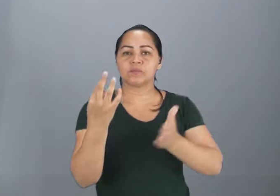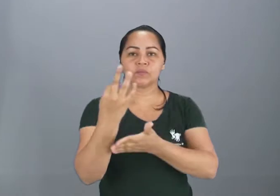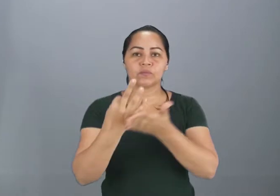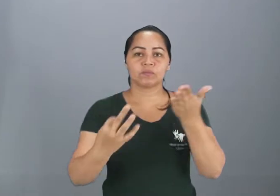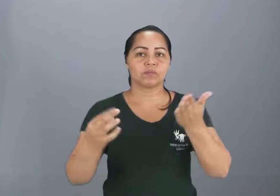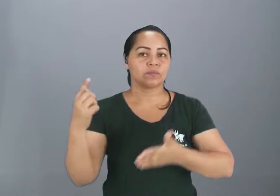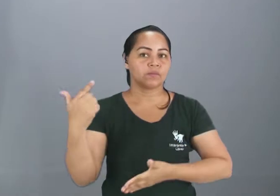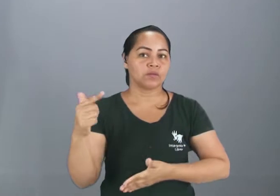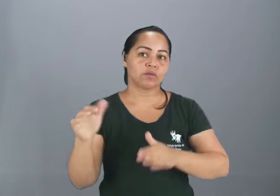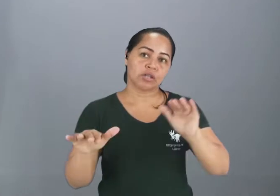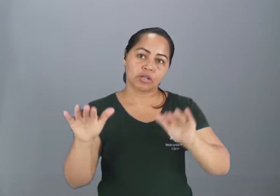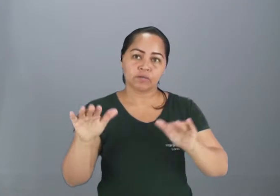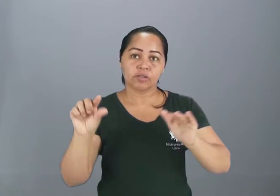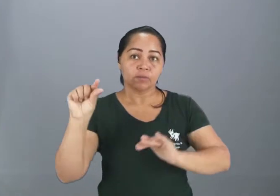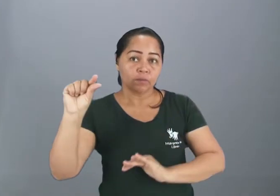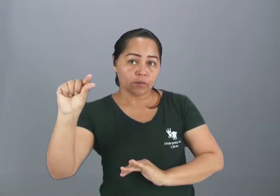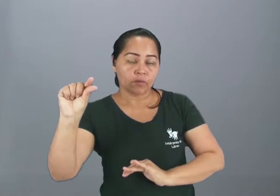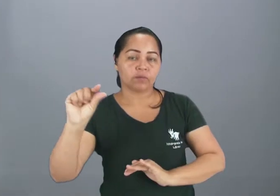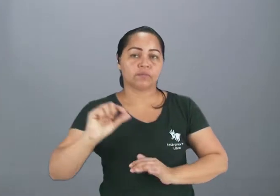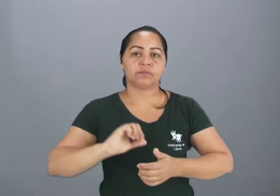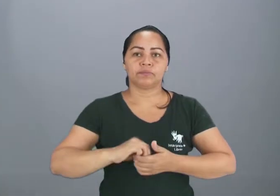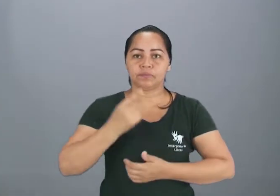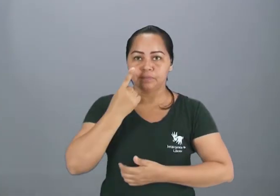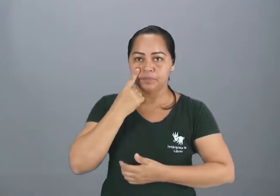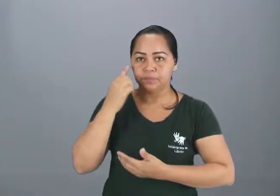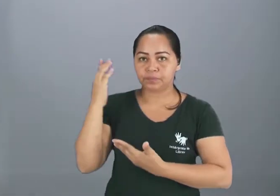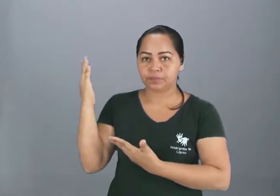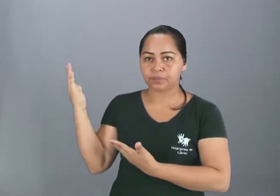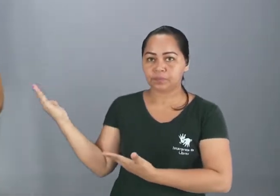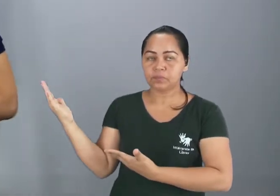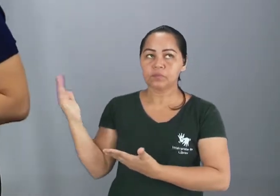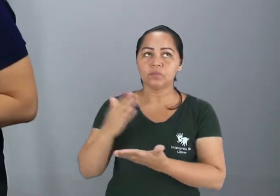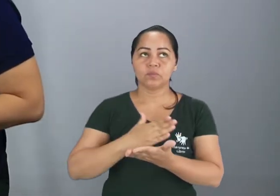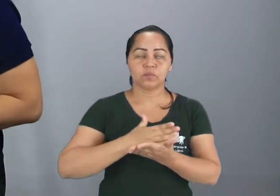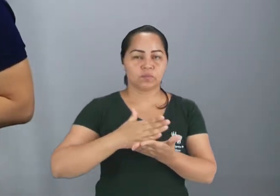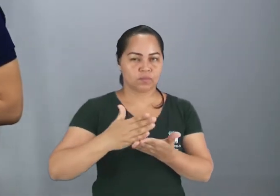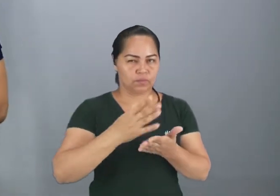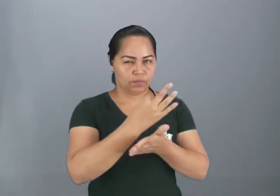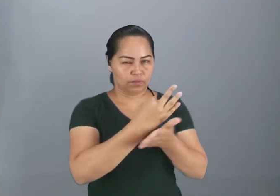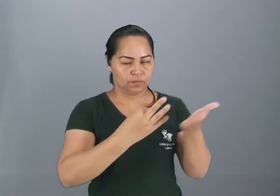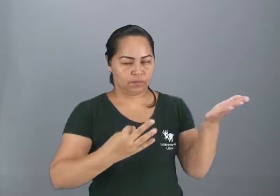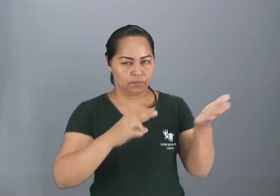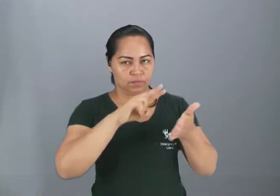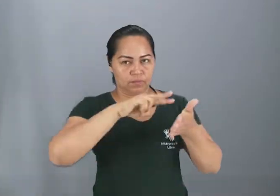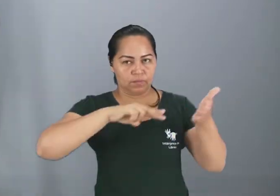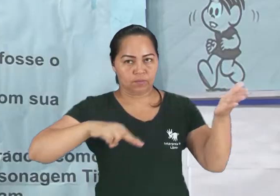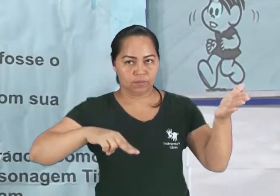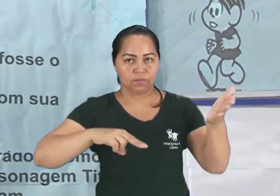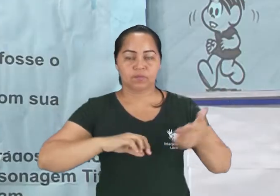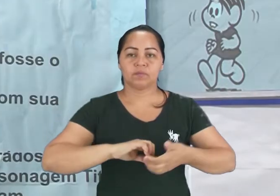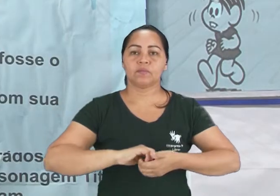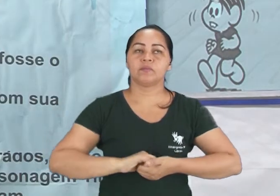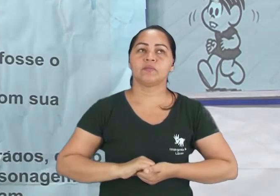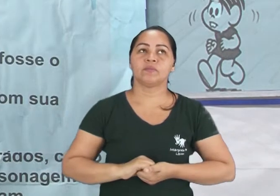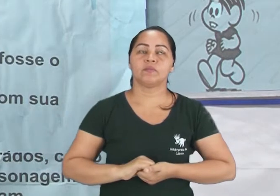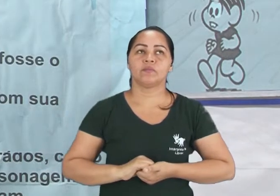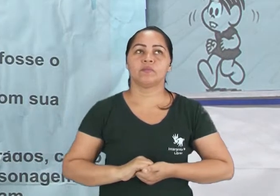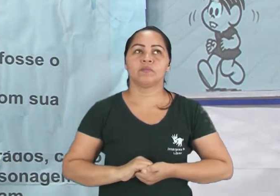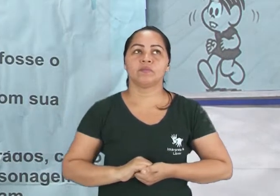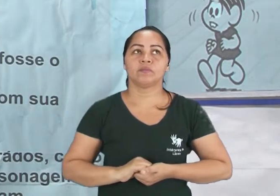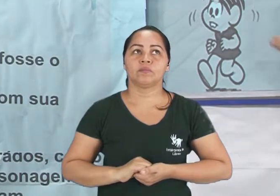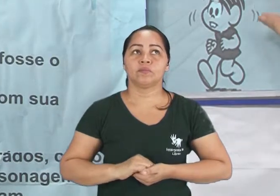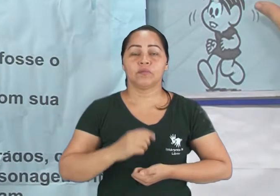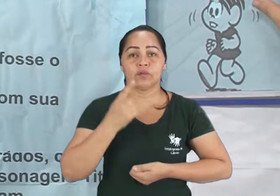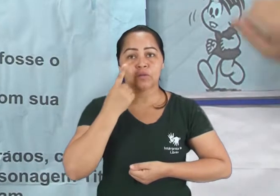primeira pergunta para a gente entender um pouquinho mais desse gênero aqui. Aliás, eu vou começar lendo aqui o texto com vocês, tá bom? Vamos lá para a tirinha.